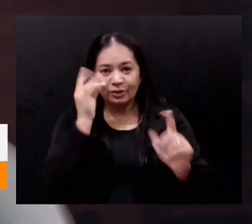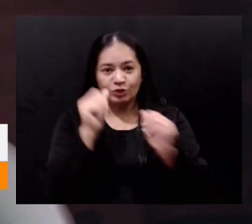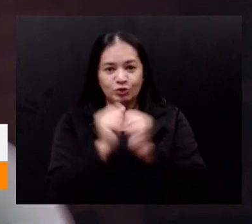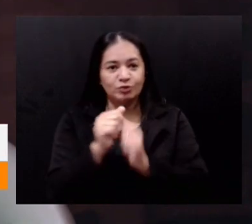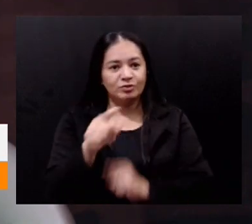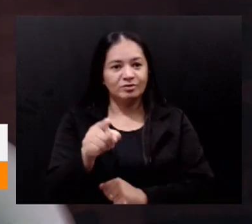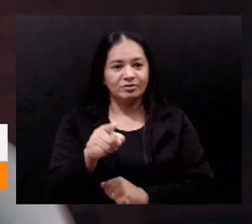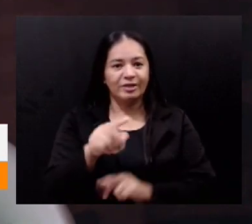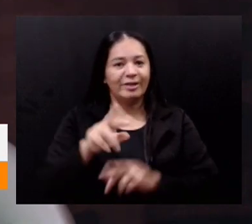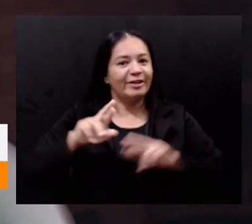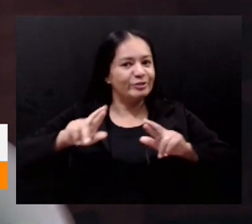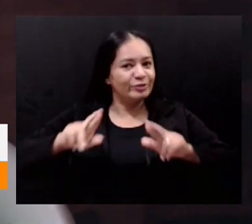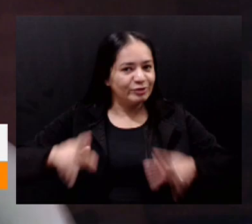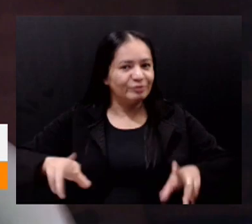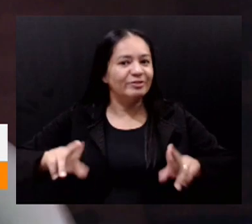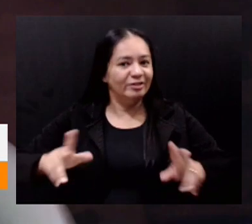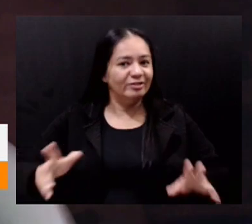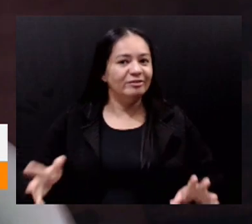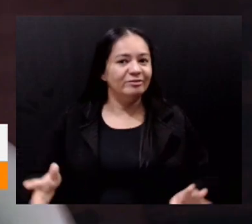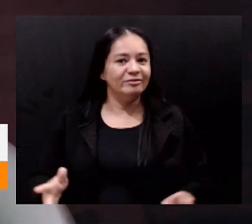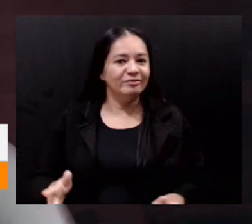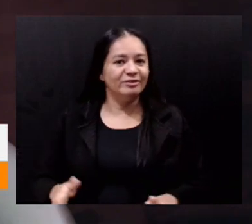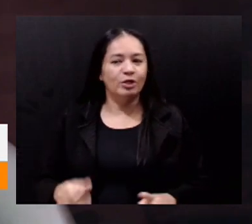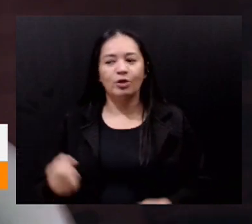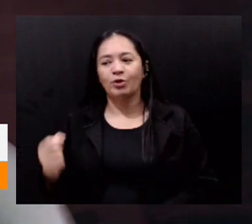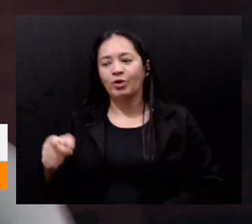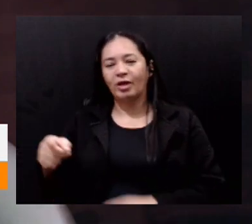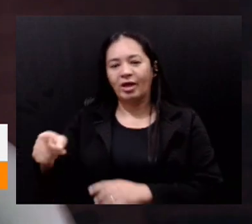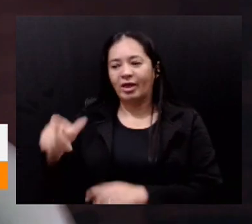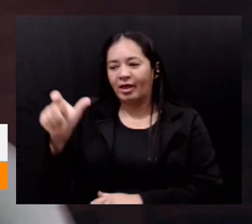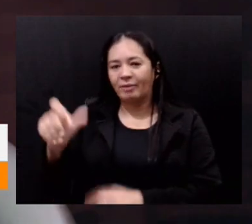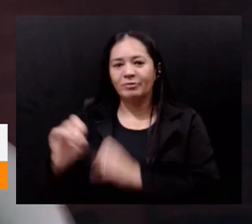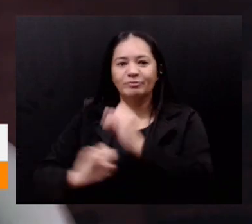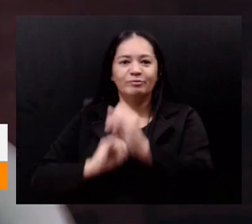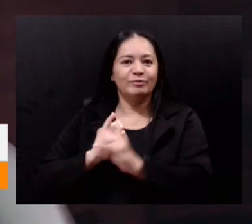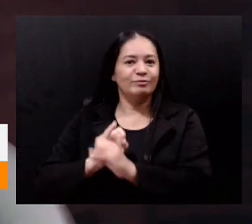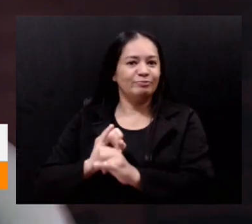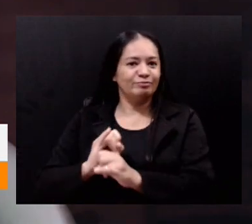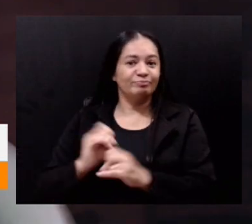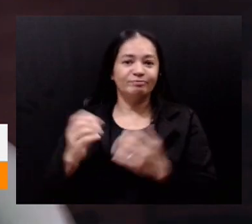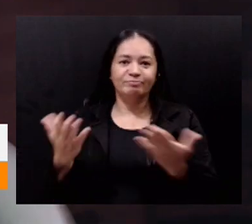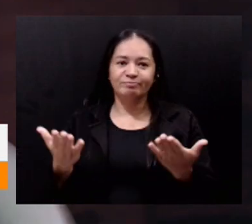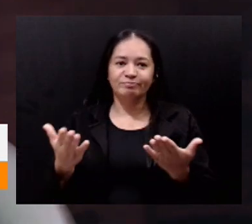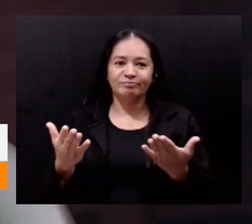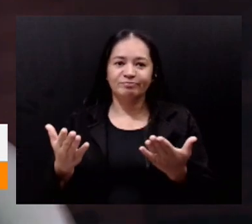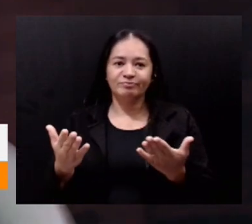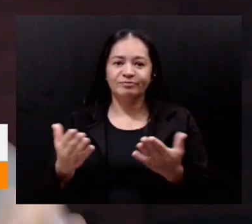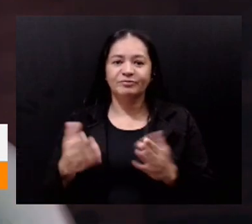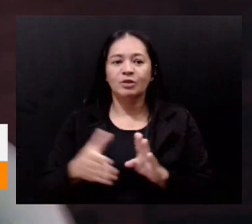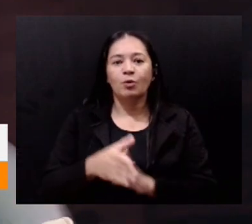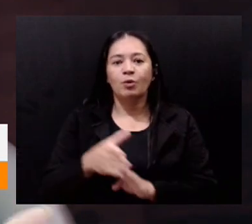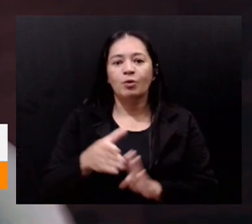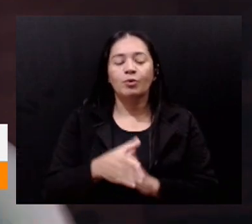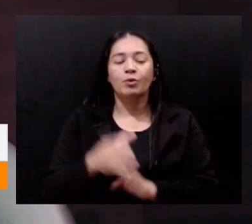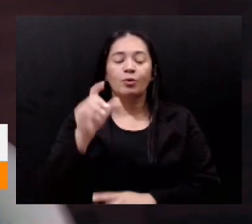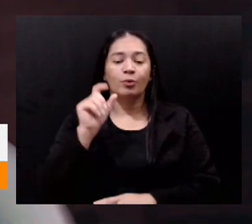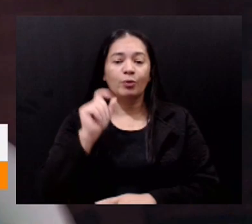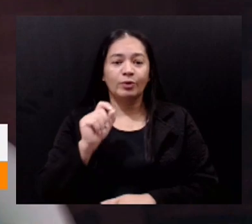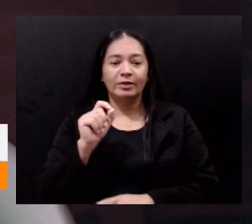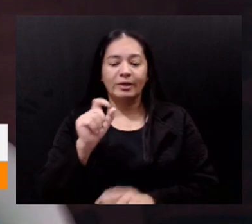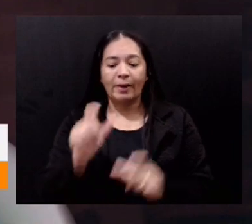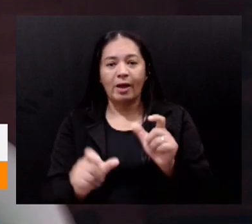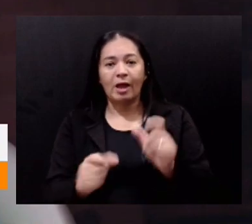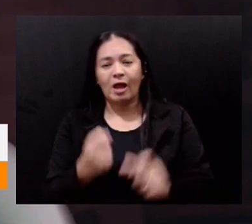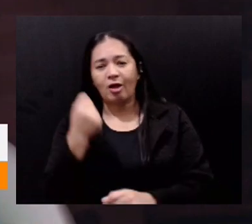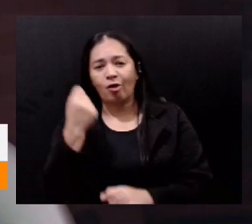diferente de quem você tem pela internet. Então, assim, o recomendado tem pessoas que você vai encontrar